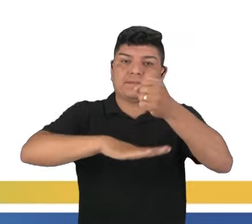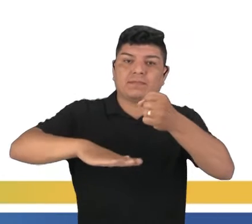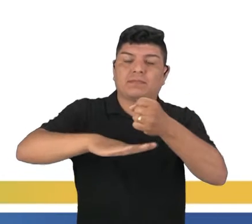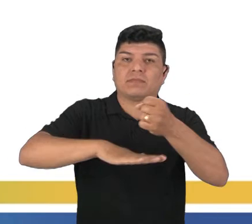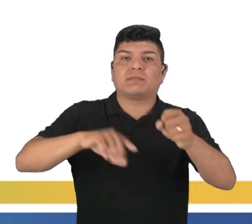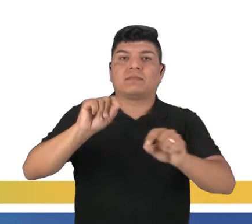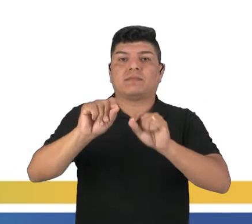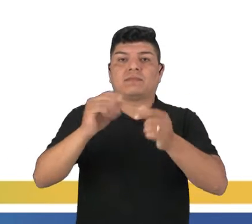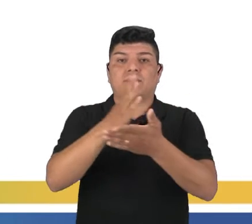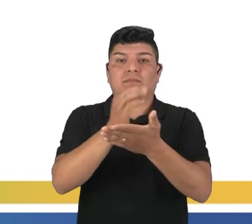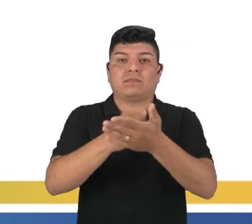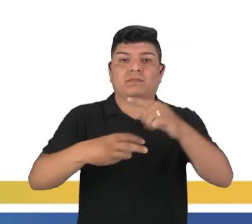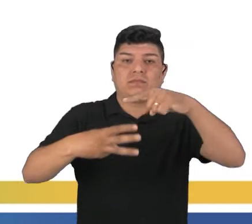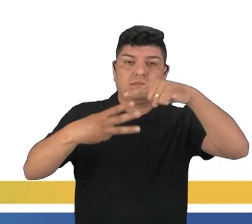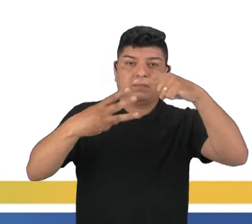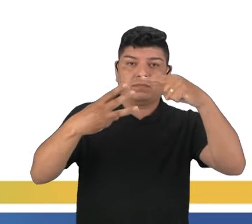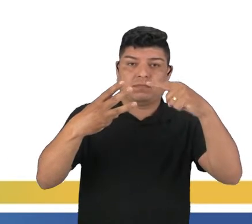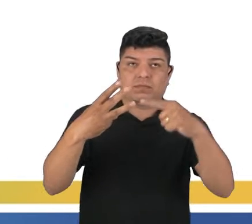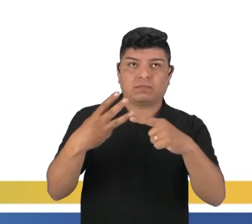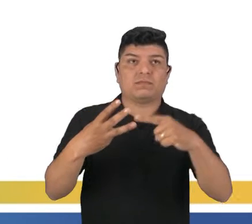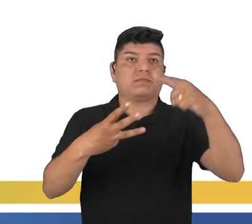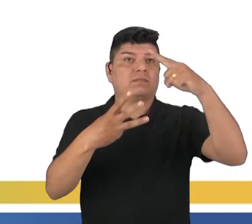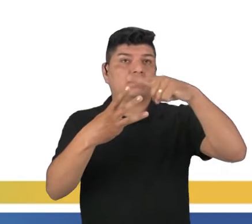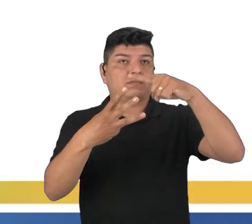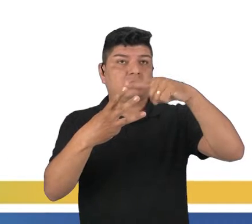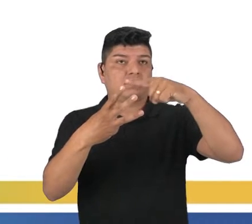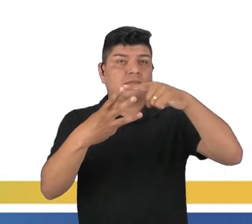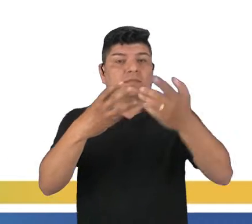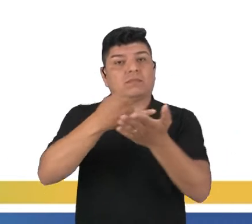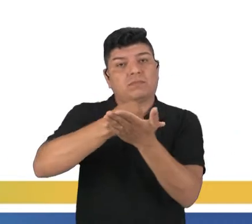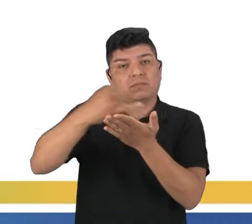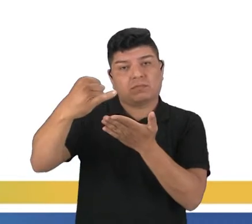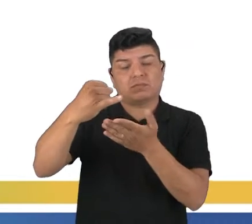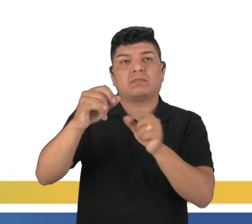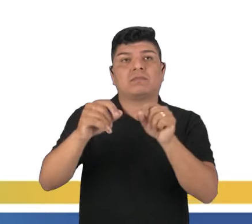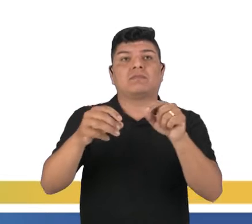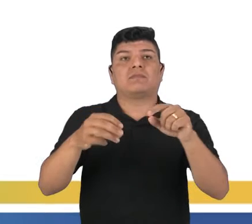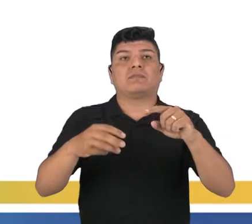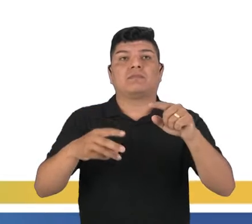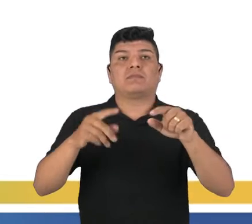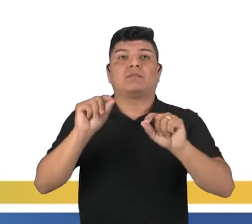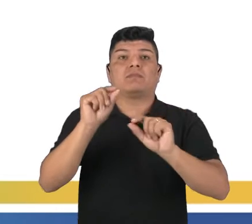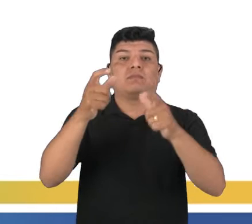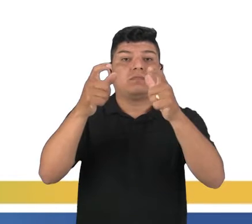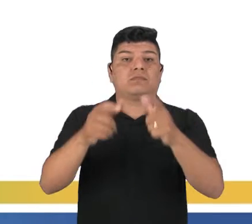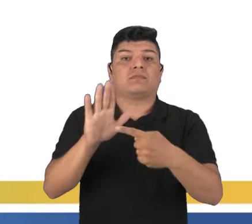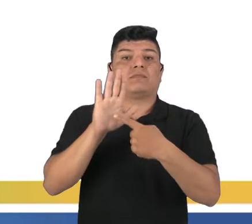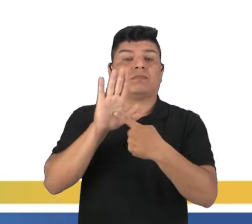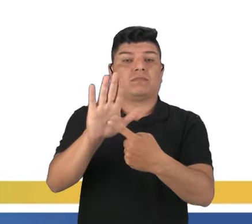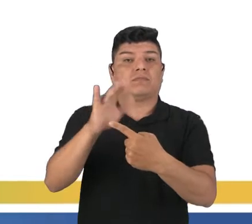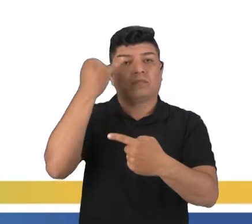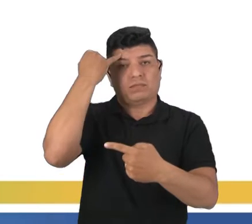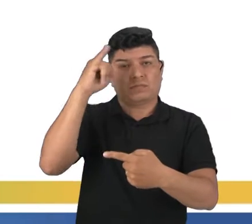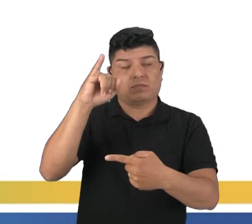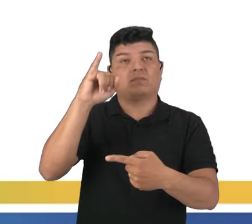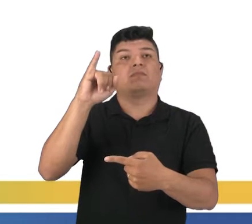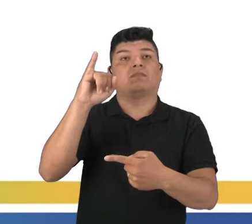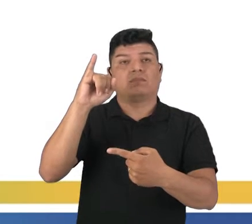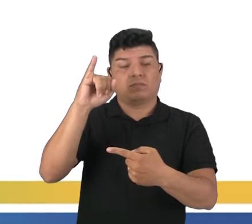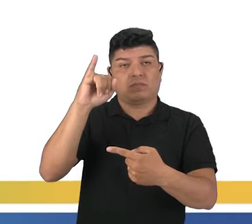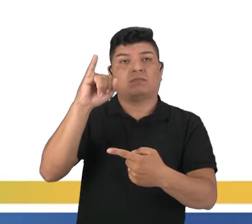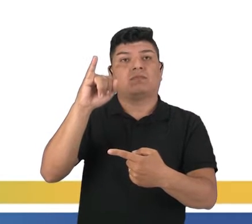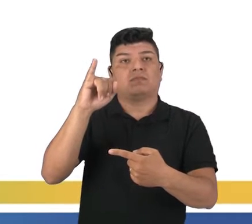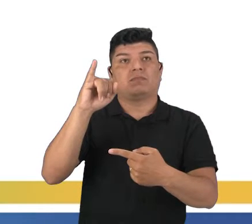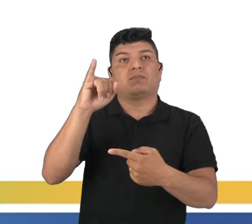básica dividida em 3 partes. Vamos ver aqui. Então, na introdução, onde você vai apresentar a ideia,